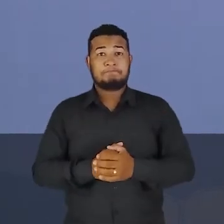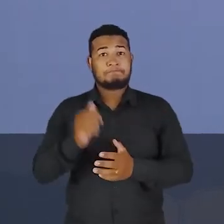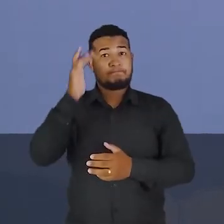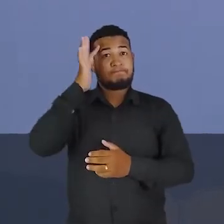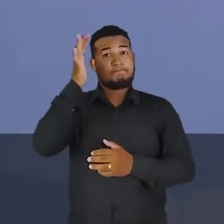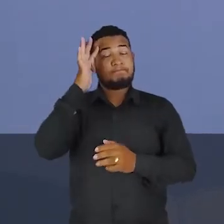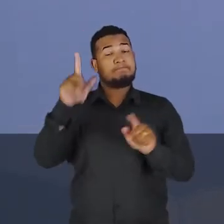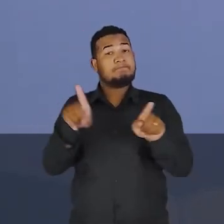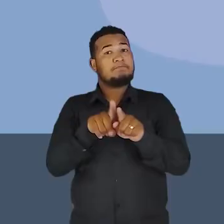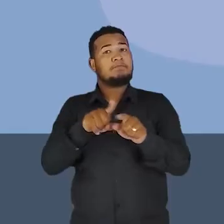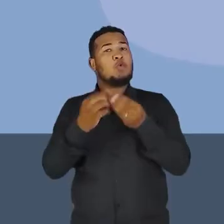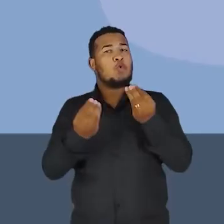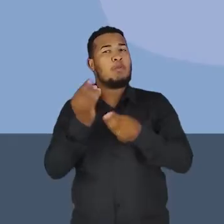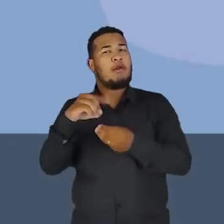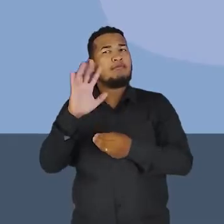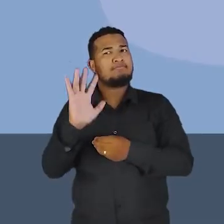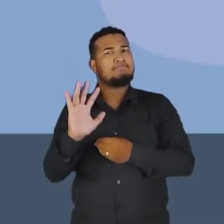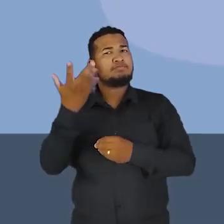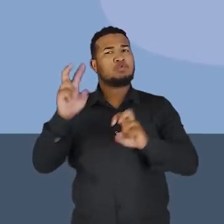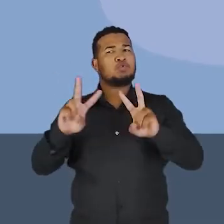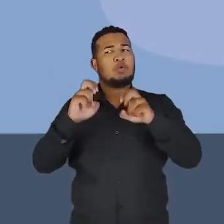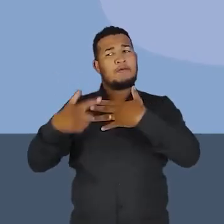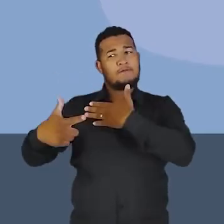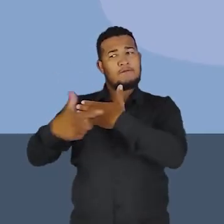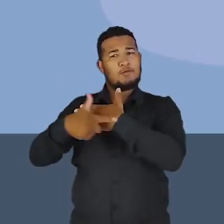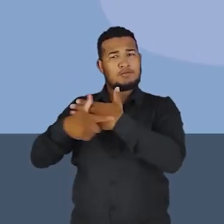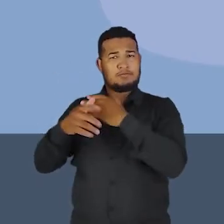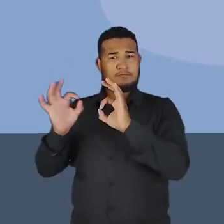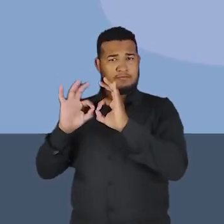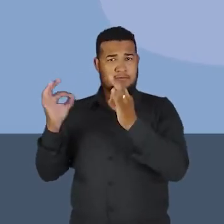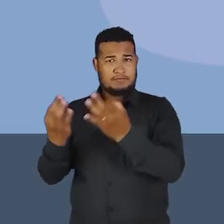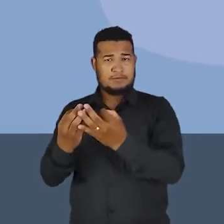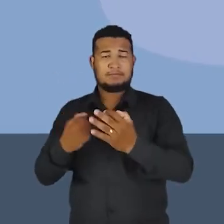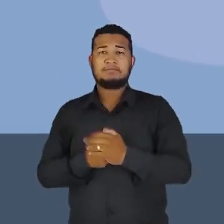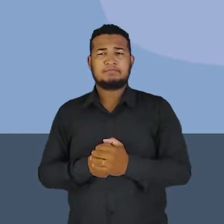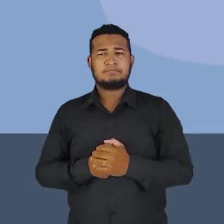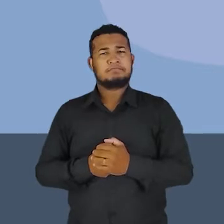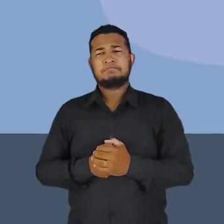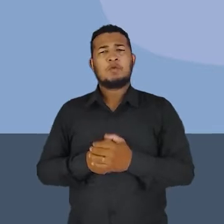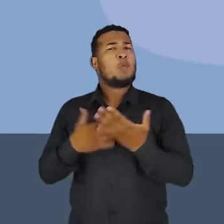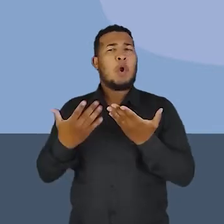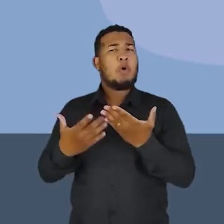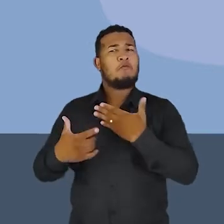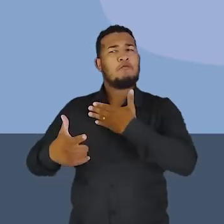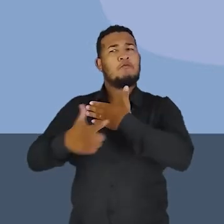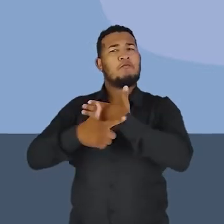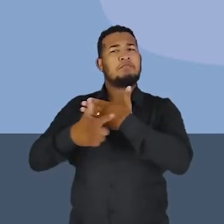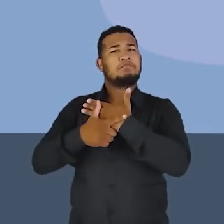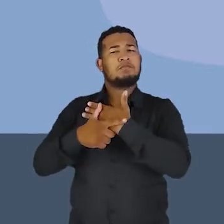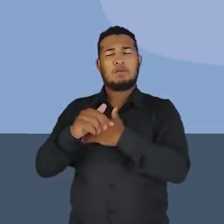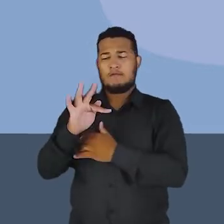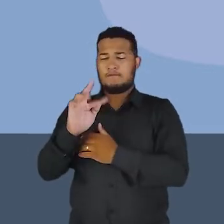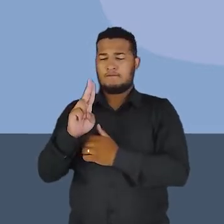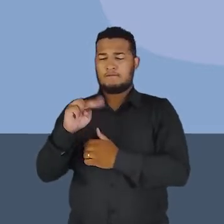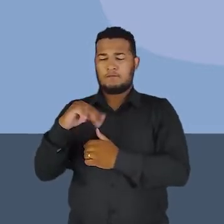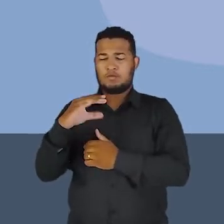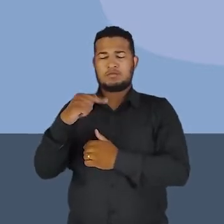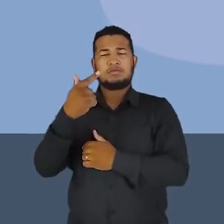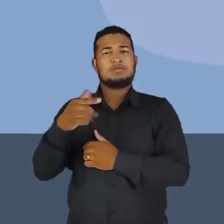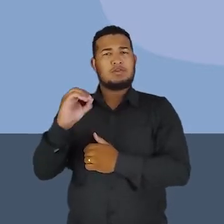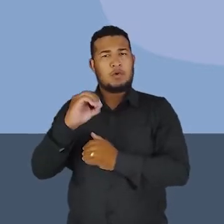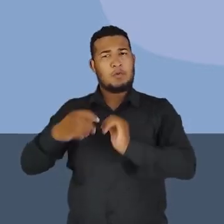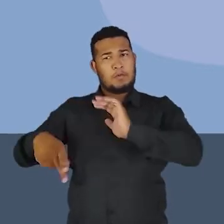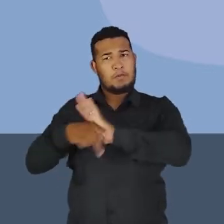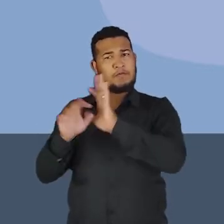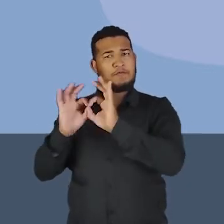através dessas situações em relação ao papel da família. Quais são os papéis da família? Compartilhar